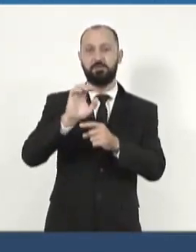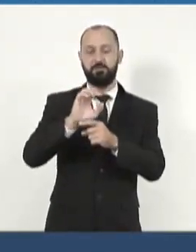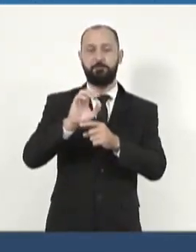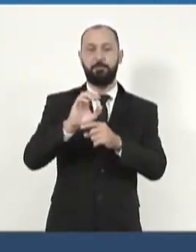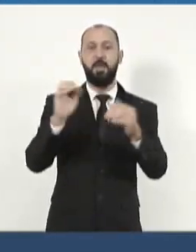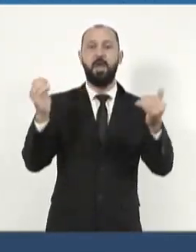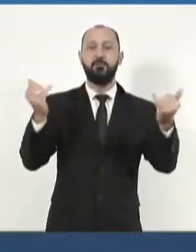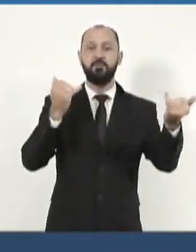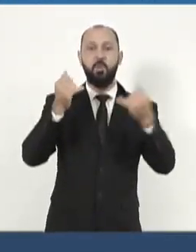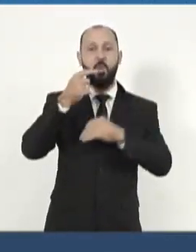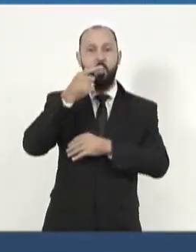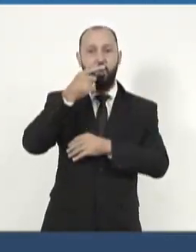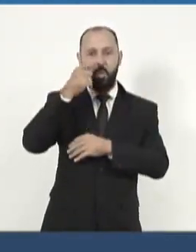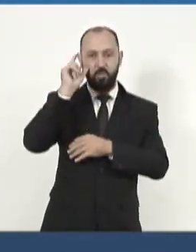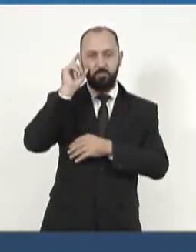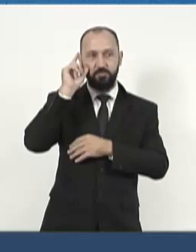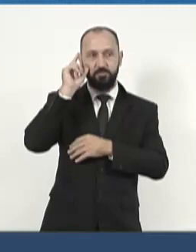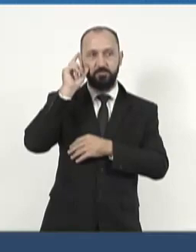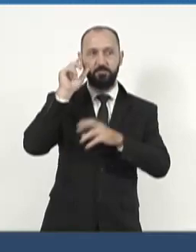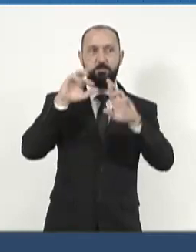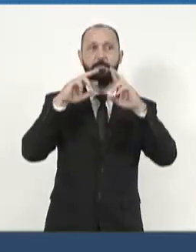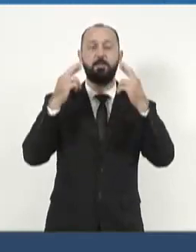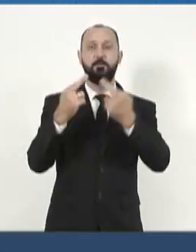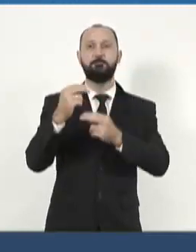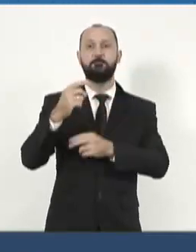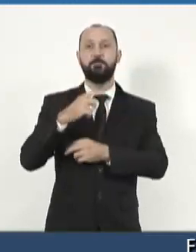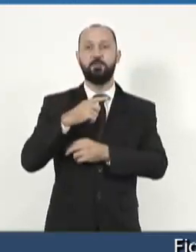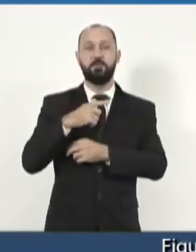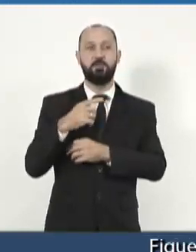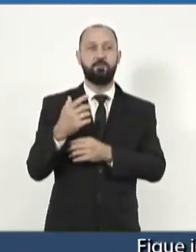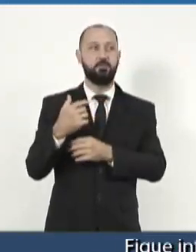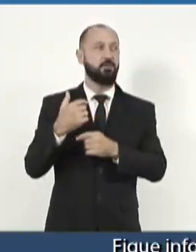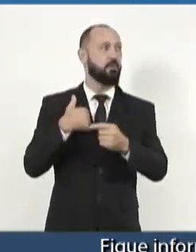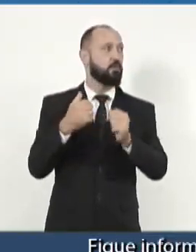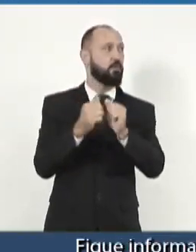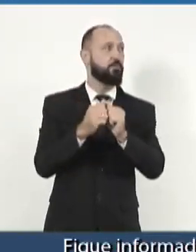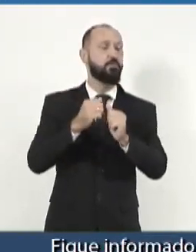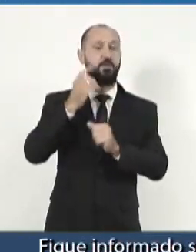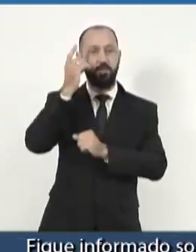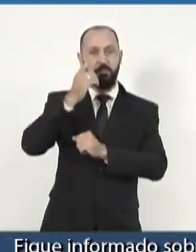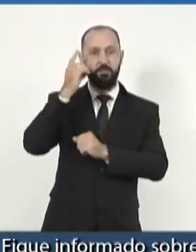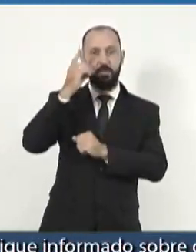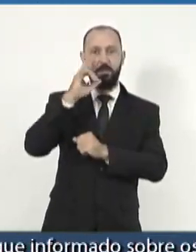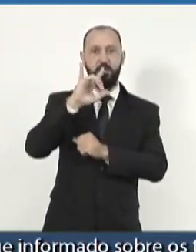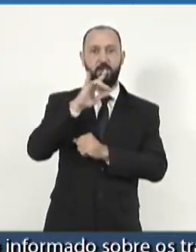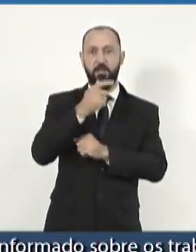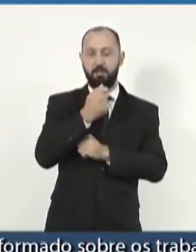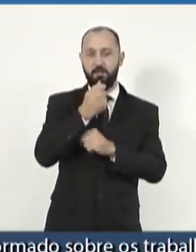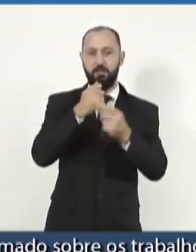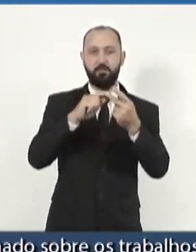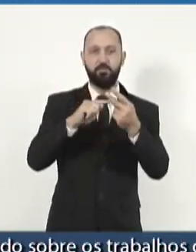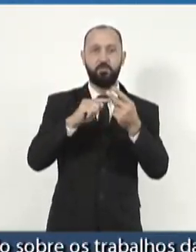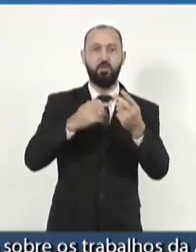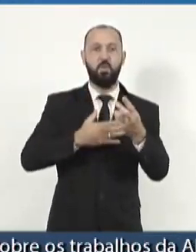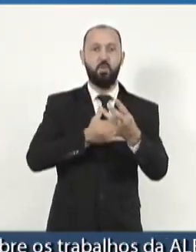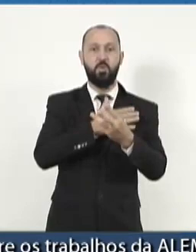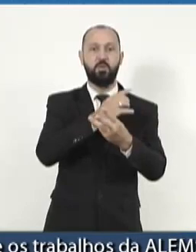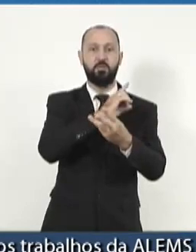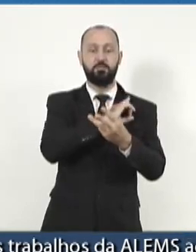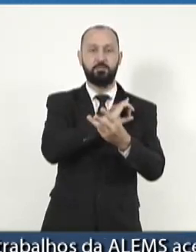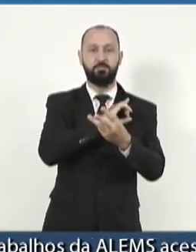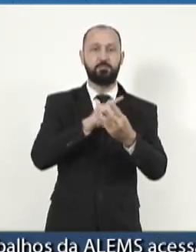de unidades, né, de atendimento aos servidores, e isso acaba contribuindo